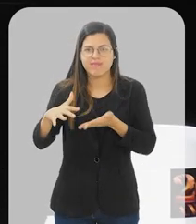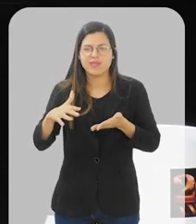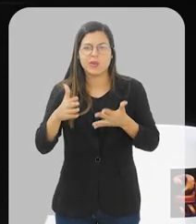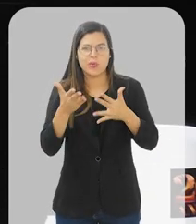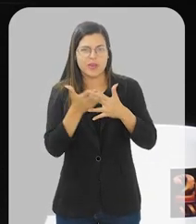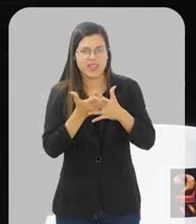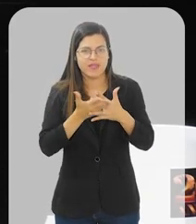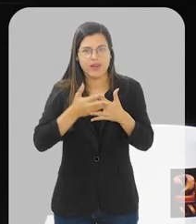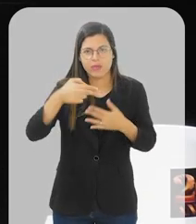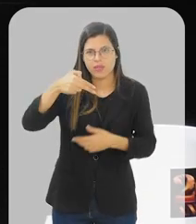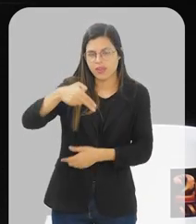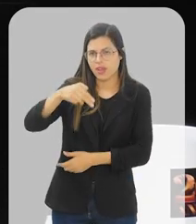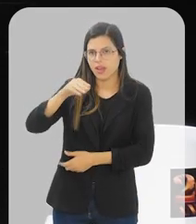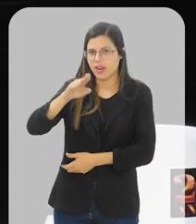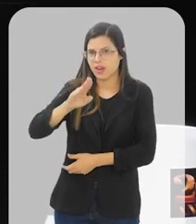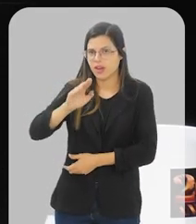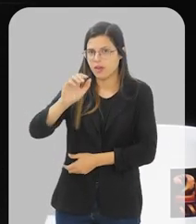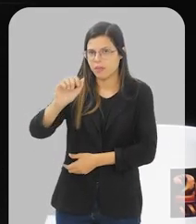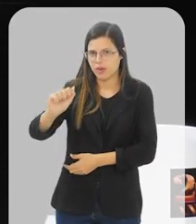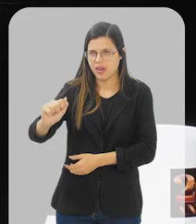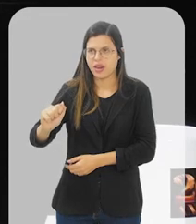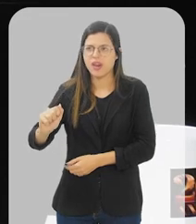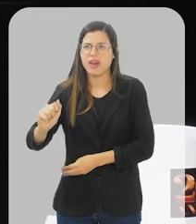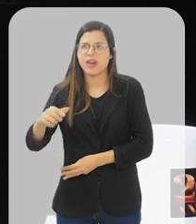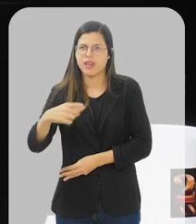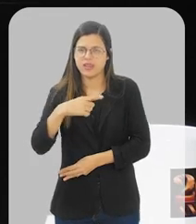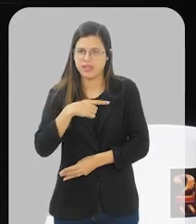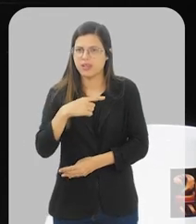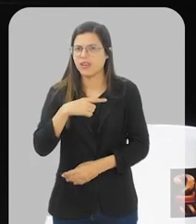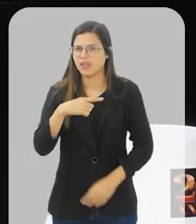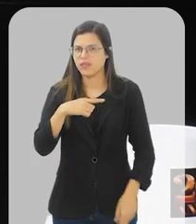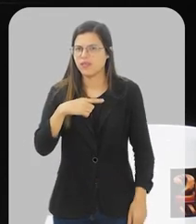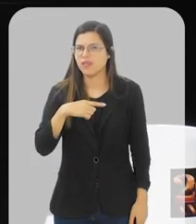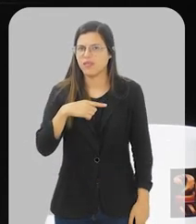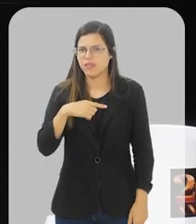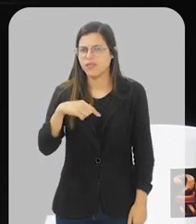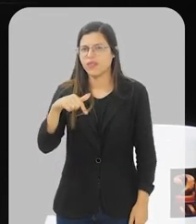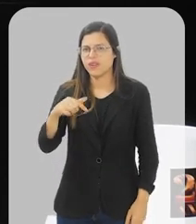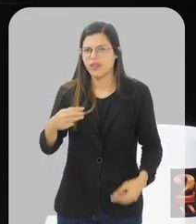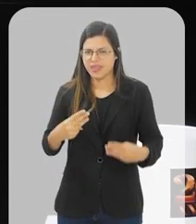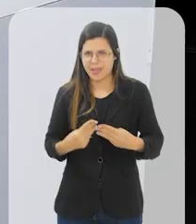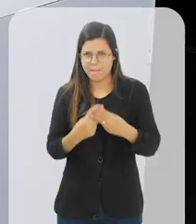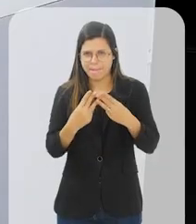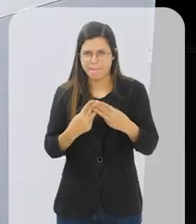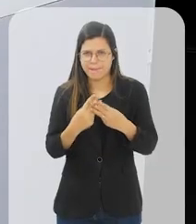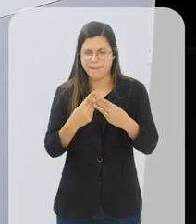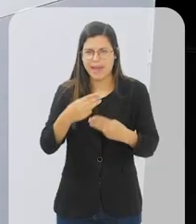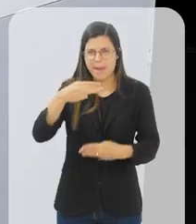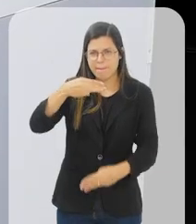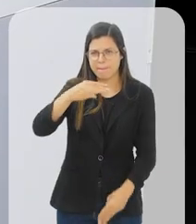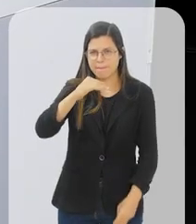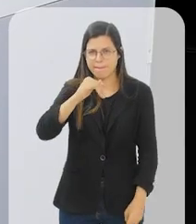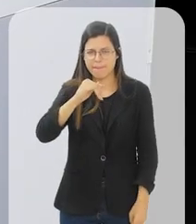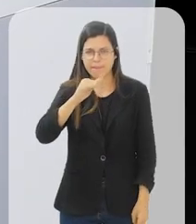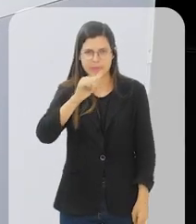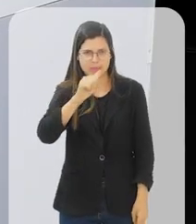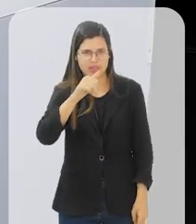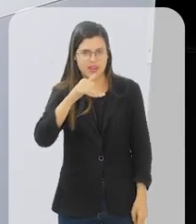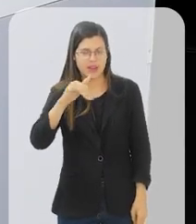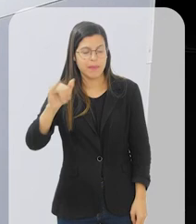NBA. Na NBA, né? Do Miami Heat, New York Knicks. Dessa vez te pagaram.